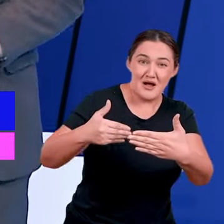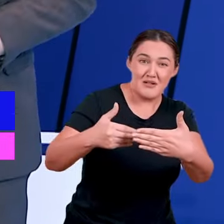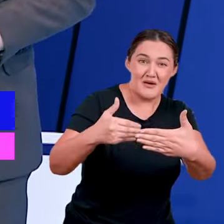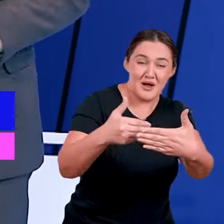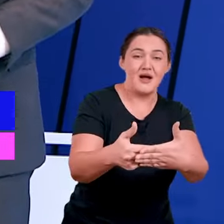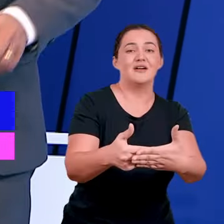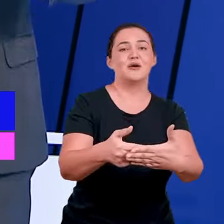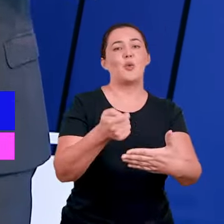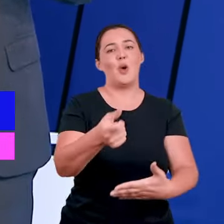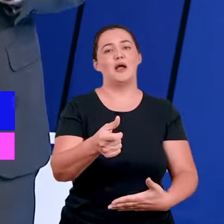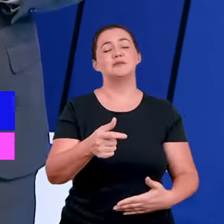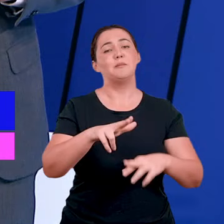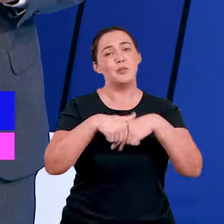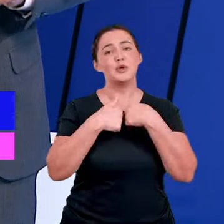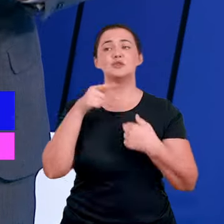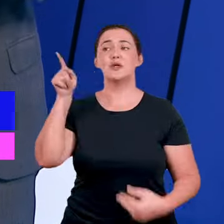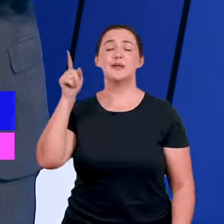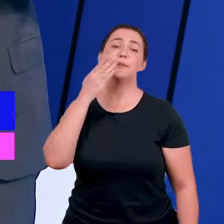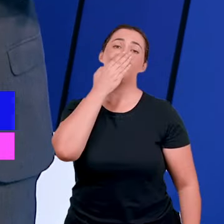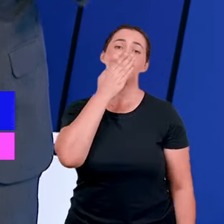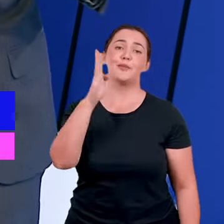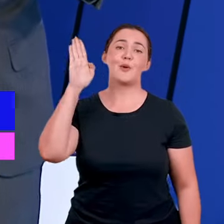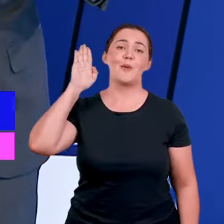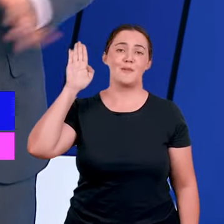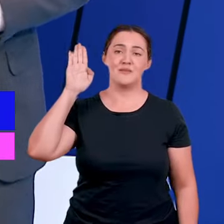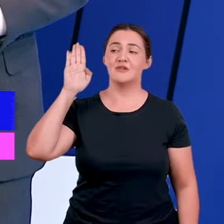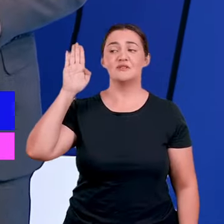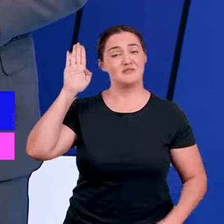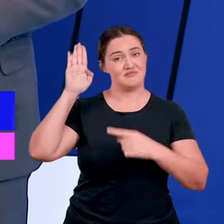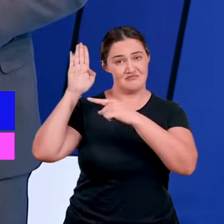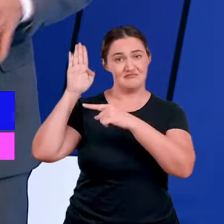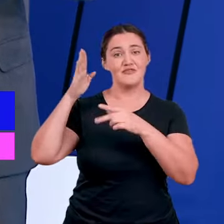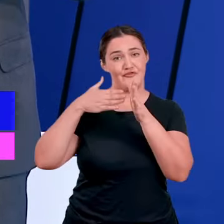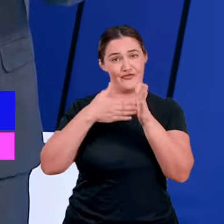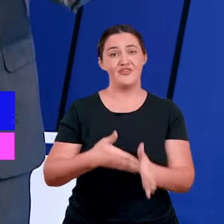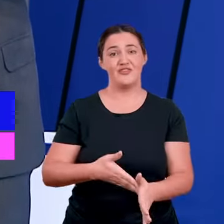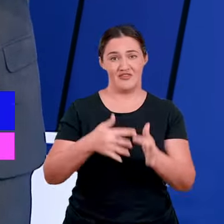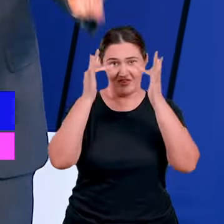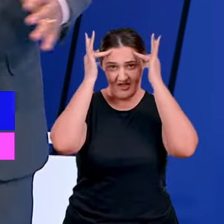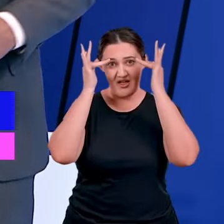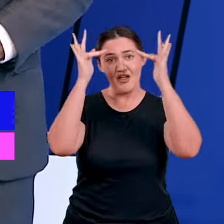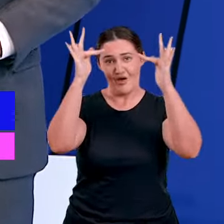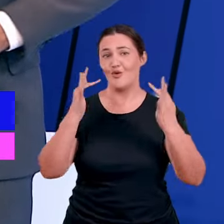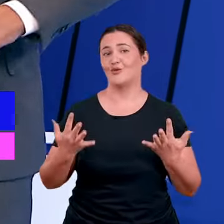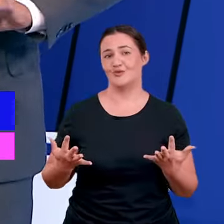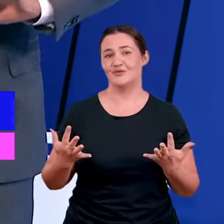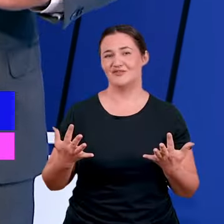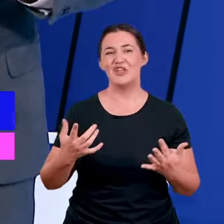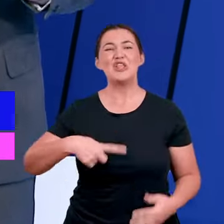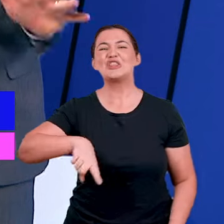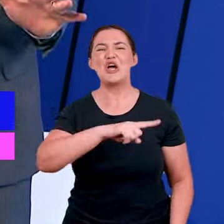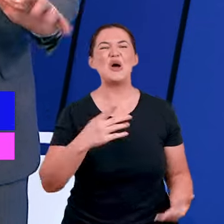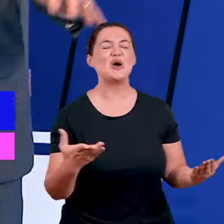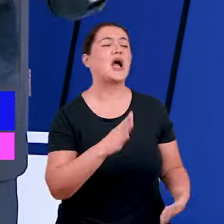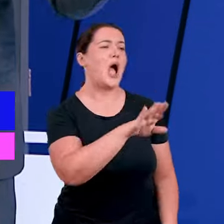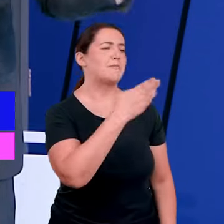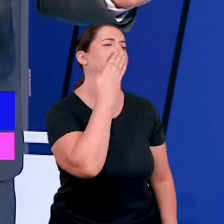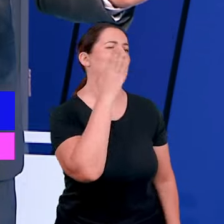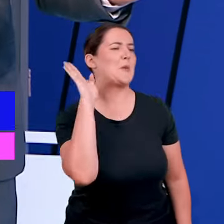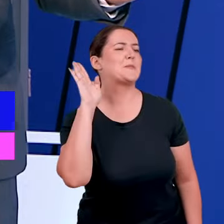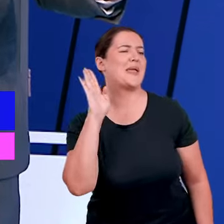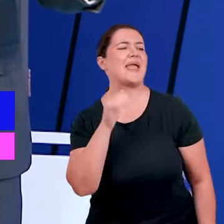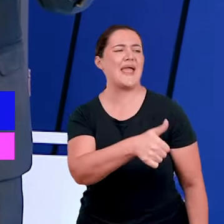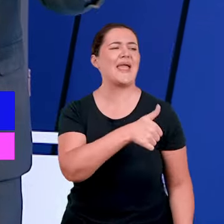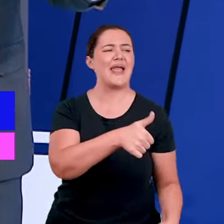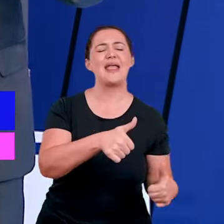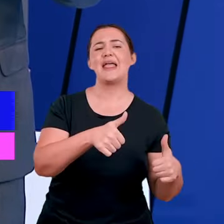Ele prometeu, e porque Ele prometeu, você pode ter certeza que Ele vai cumprir. As promessas divinas não são como as promessas humanas, que são feitas